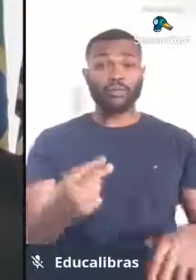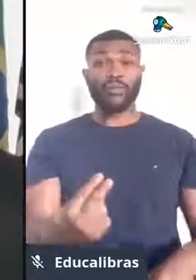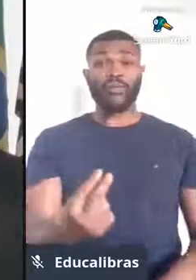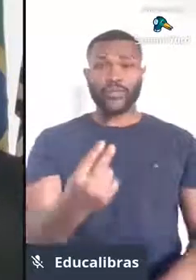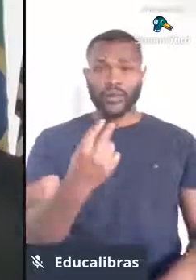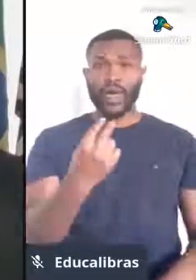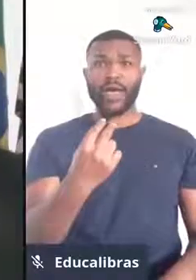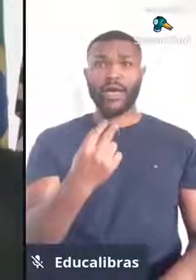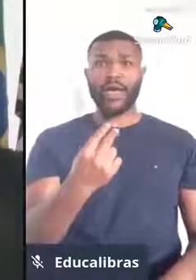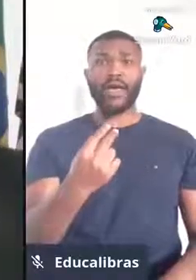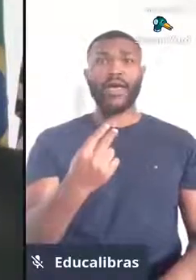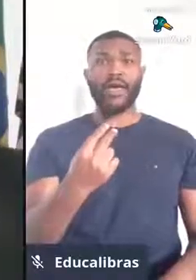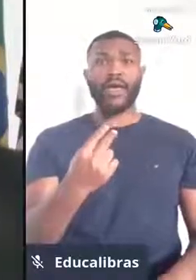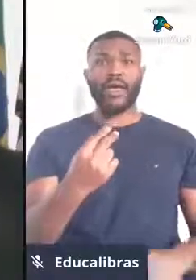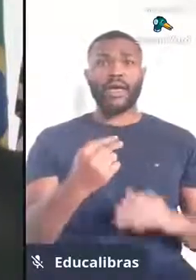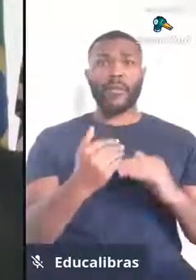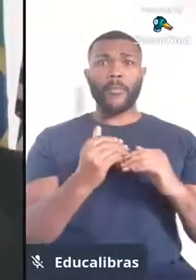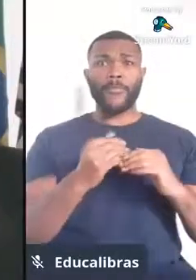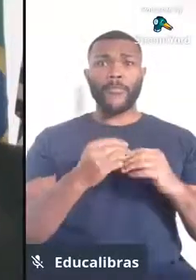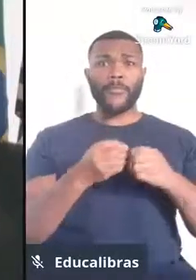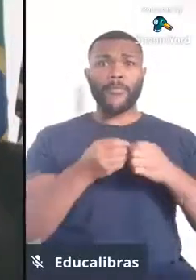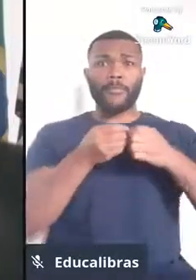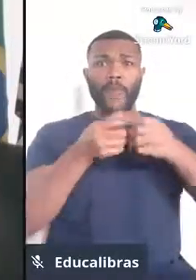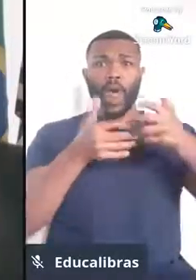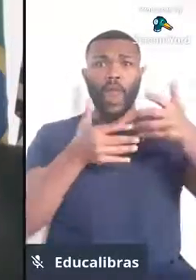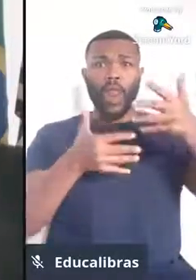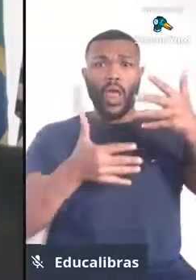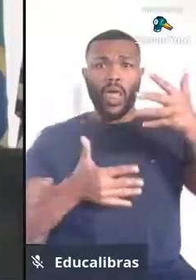de pessoas crescentes. Então,